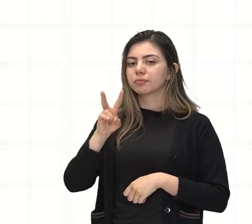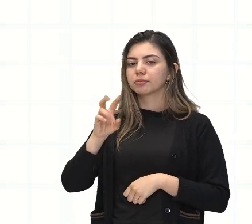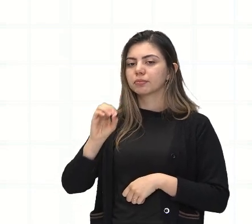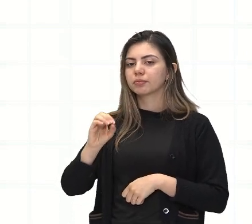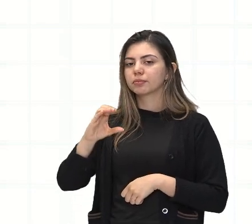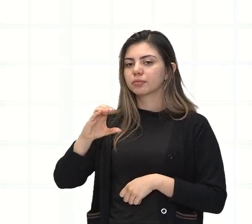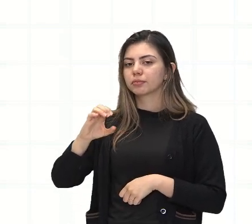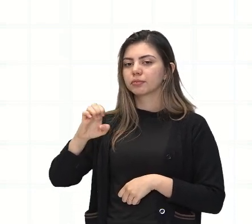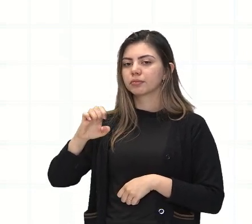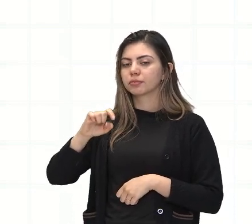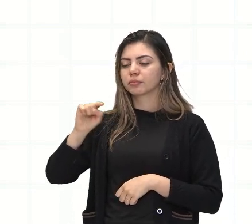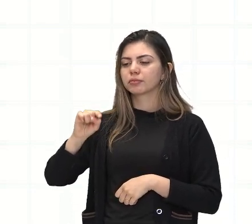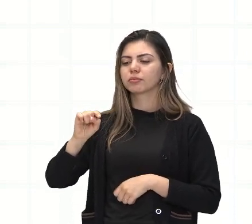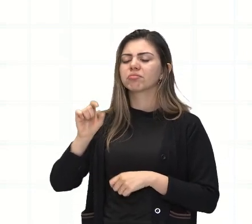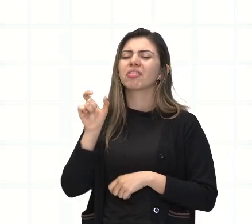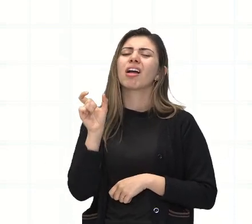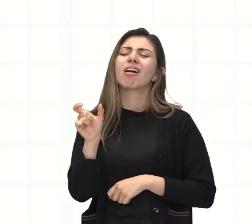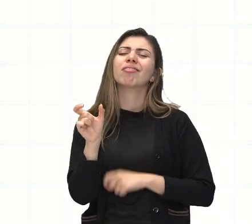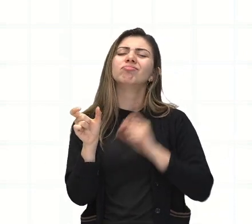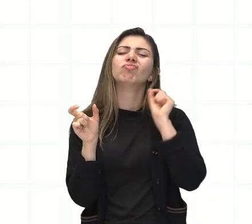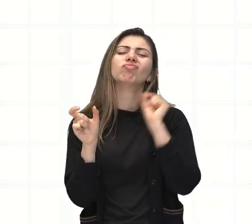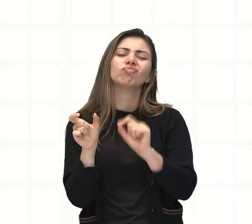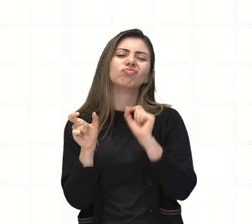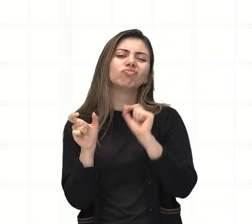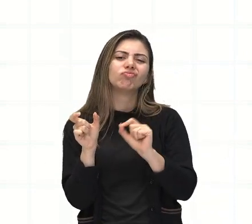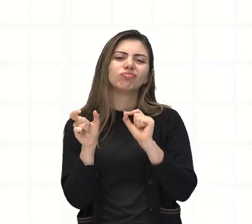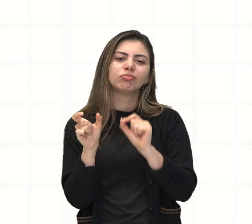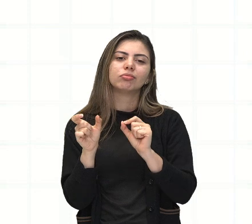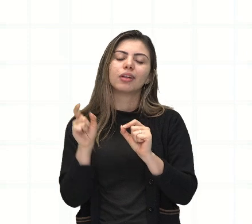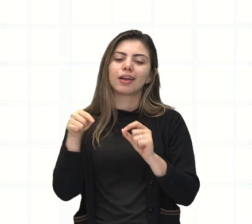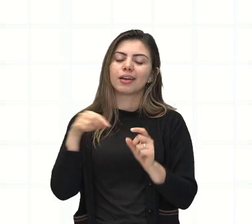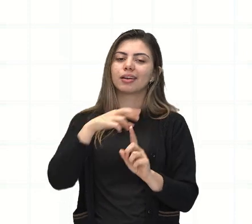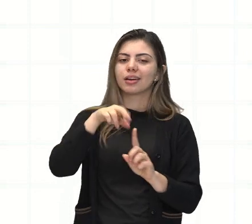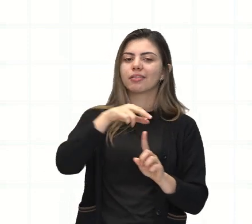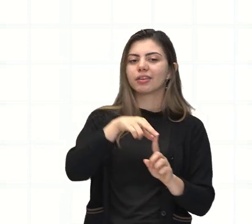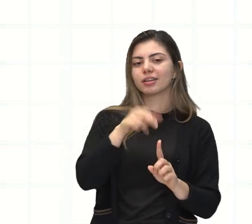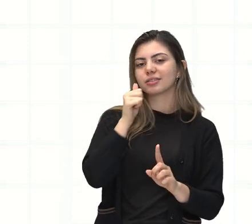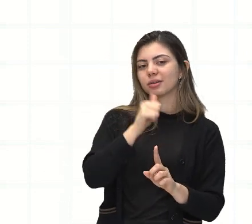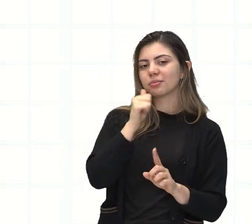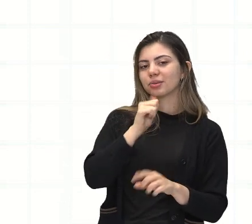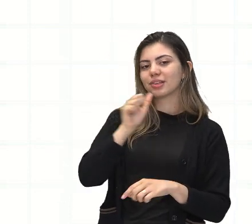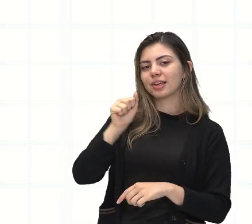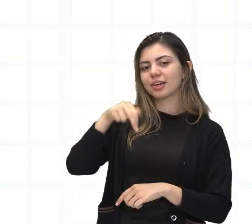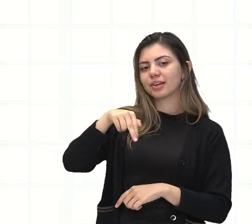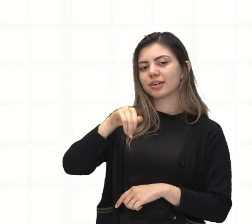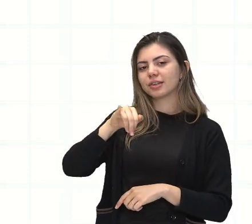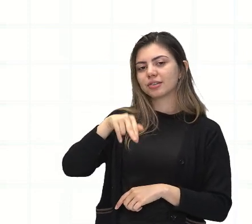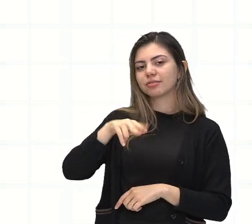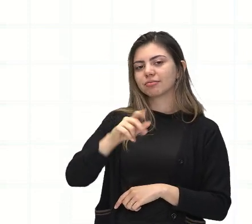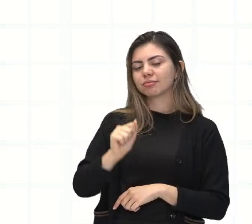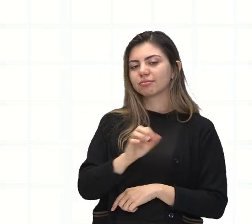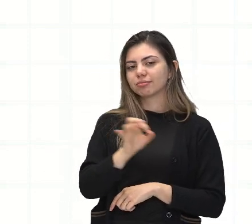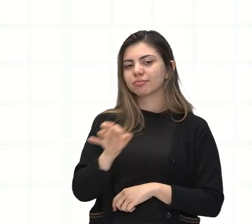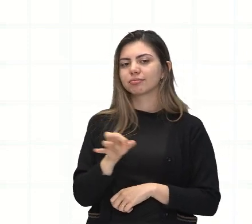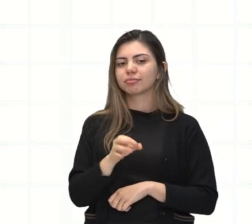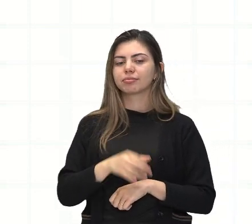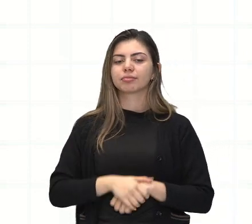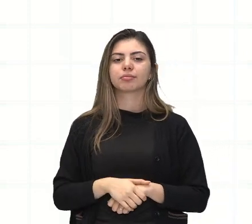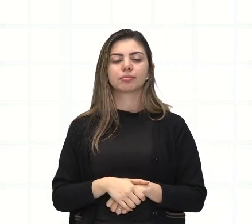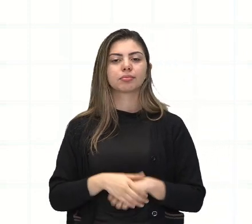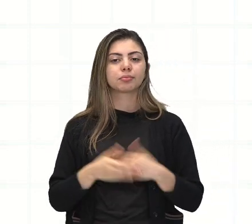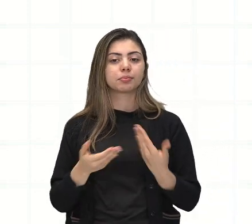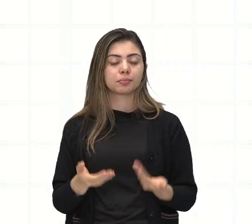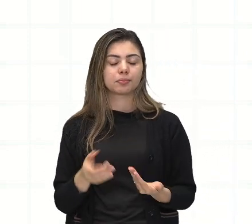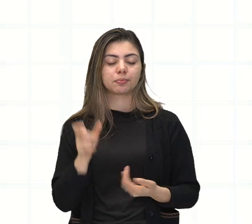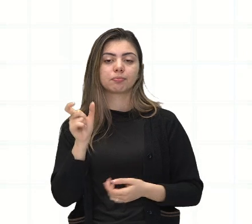você. Quem é esse você? Não é a Aninha? Aninha? Então, o